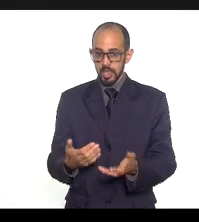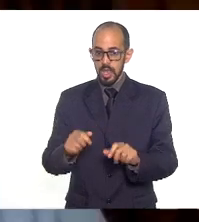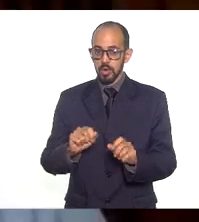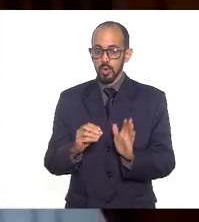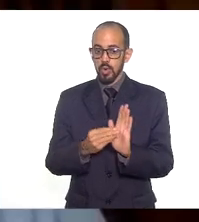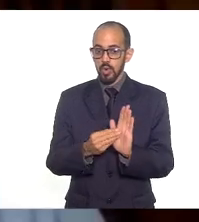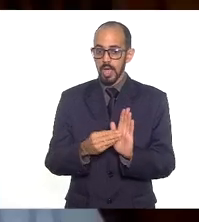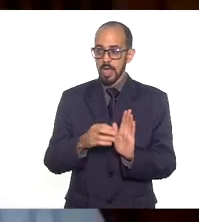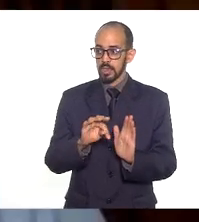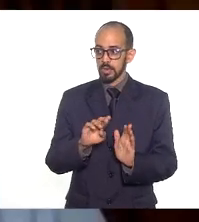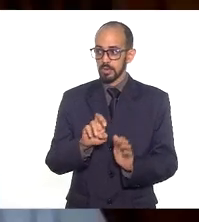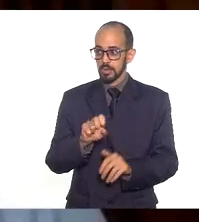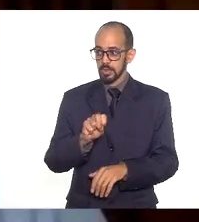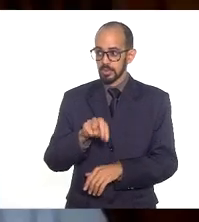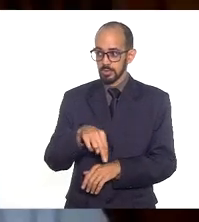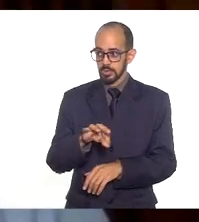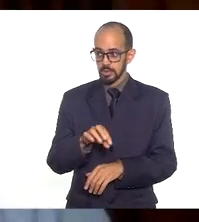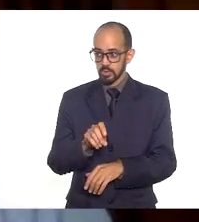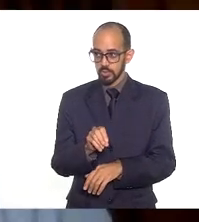julgado.